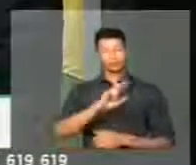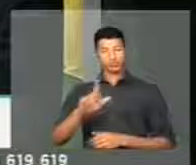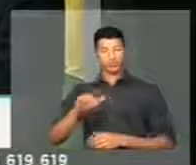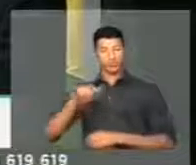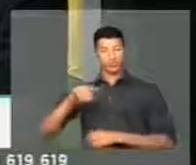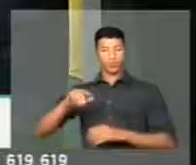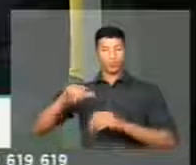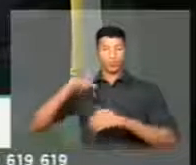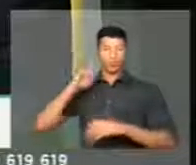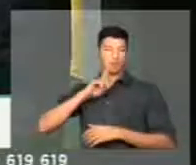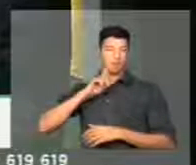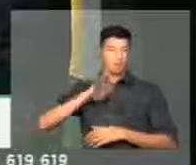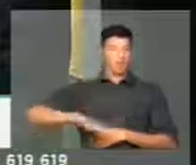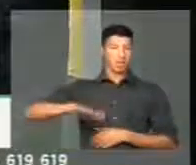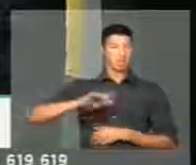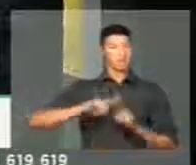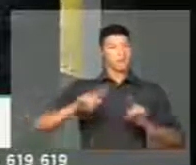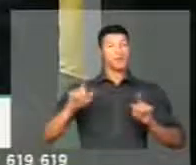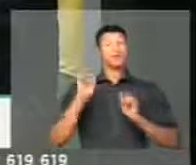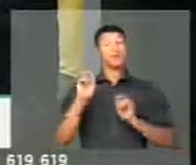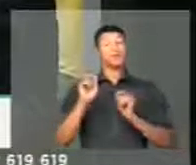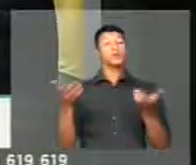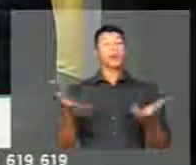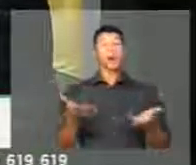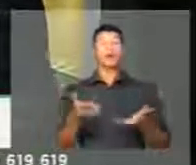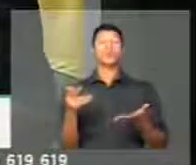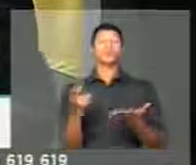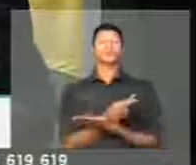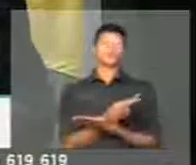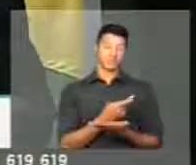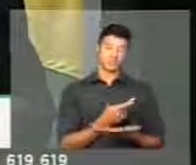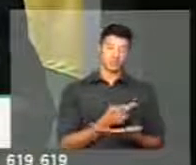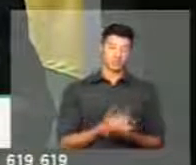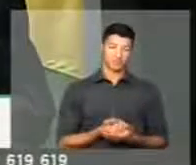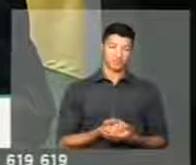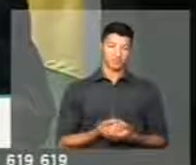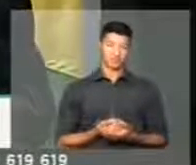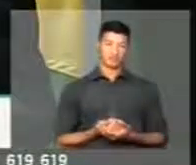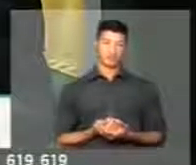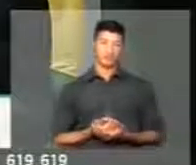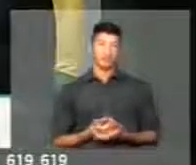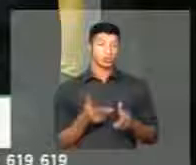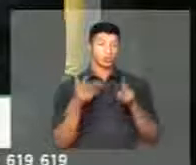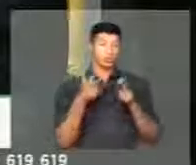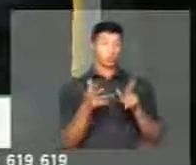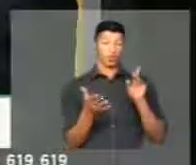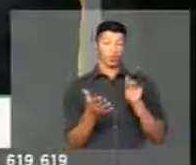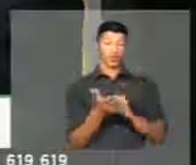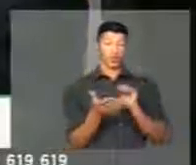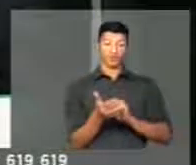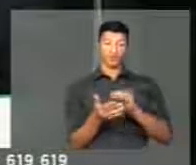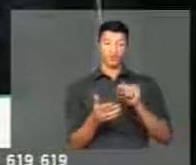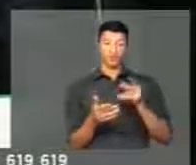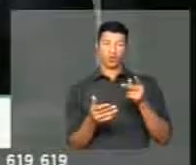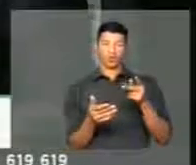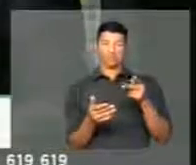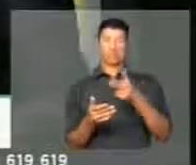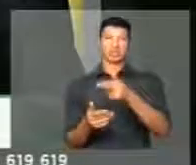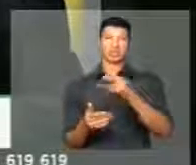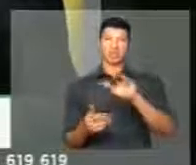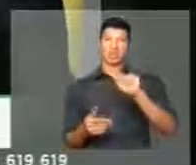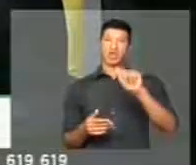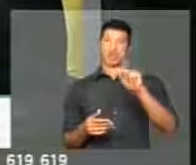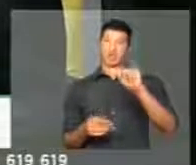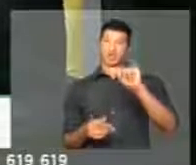sul-americanos. Mas o que está agora acontecendo? Como faltou tesouro, a capitalização